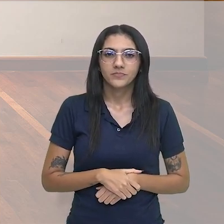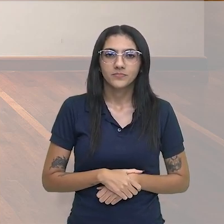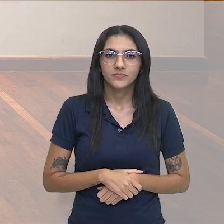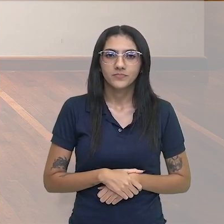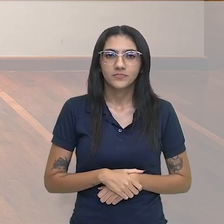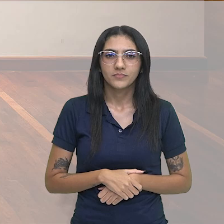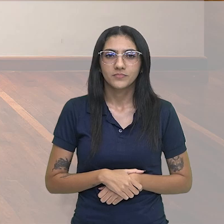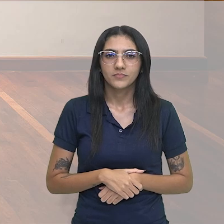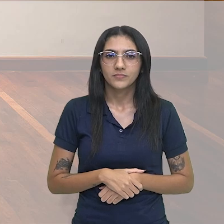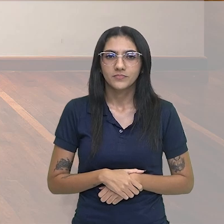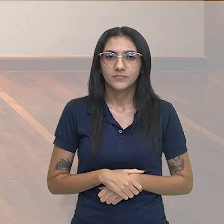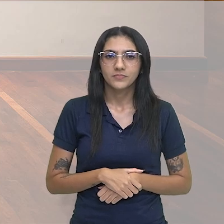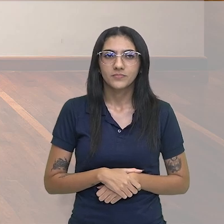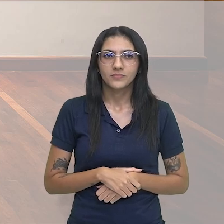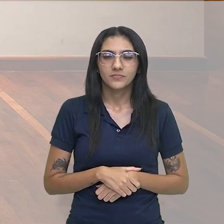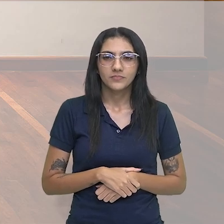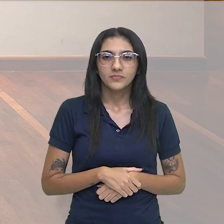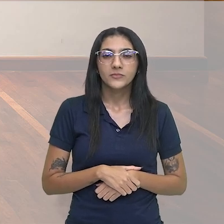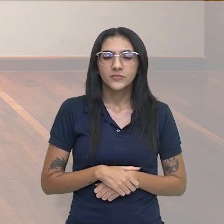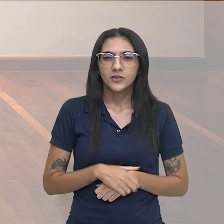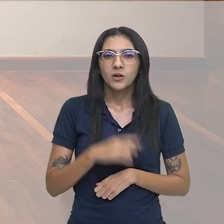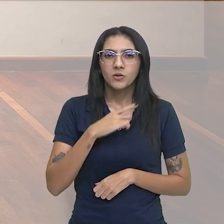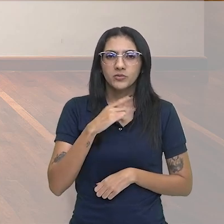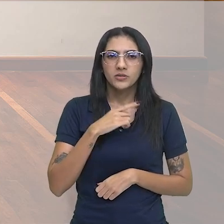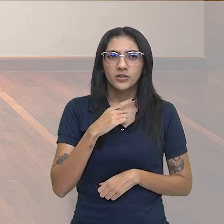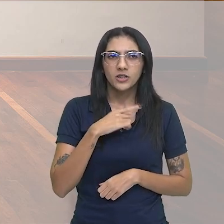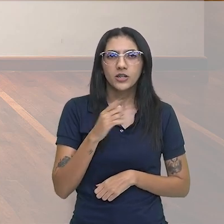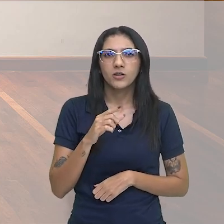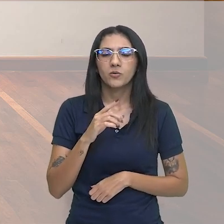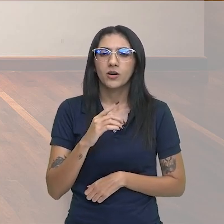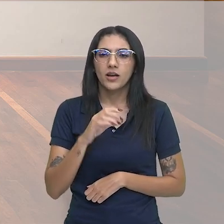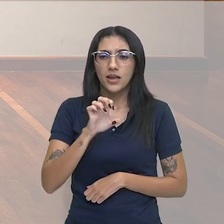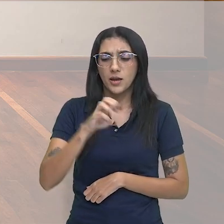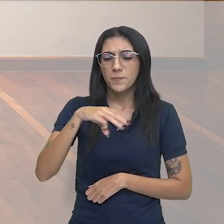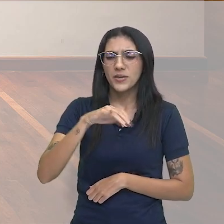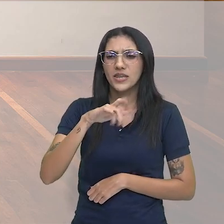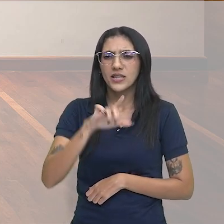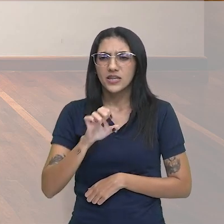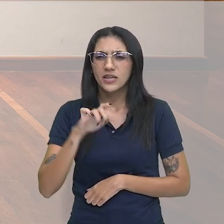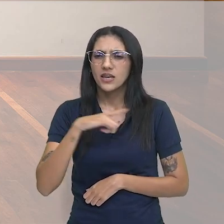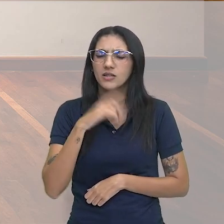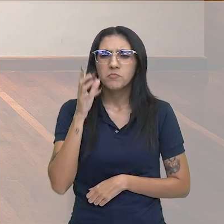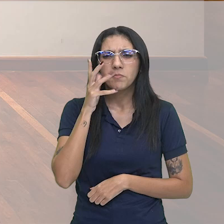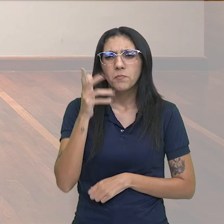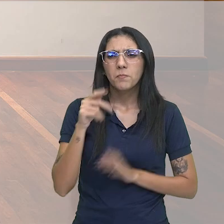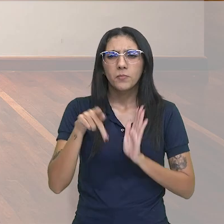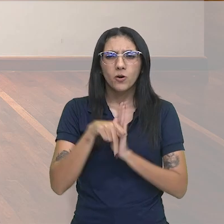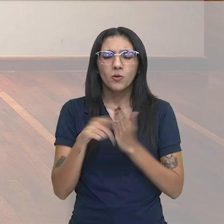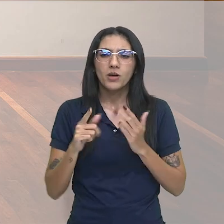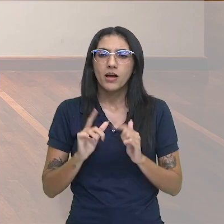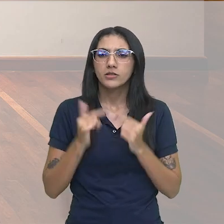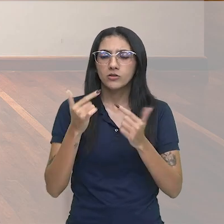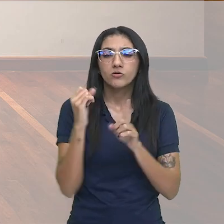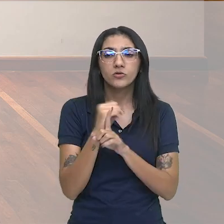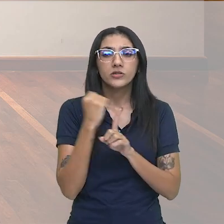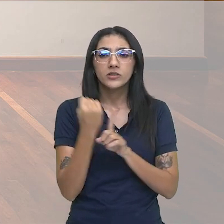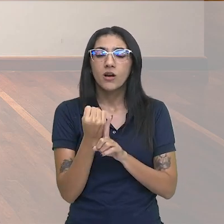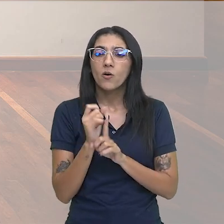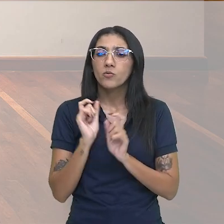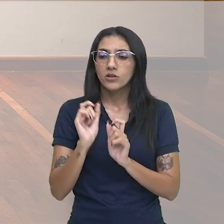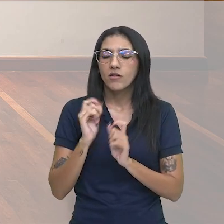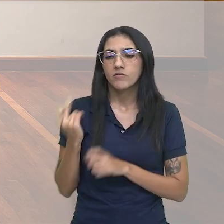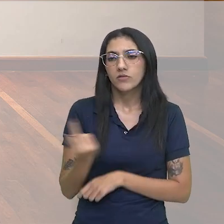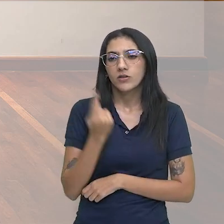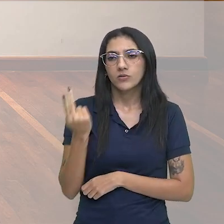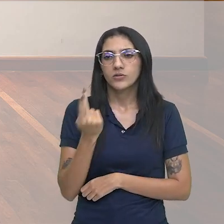Émile Durkheim, né, que vai lá, traz a questão do fato social, que busca valorizar o